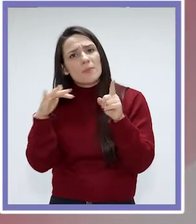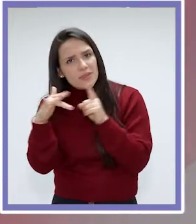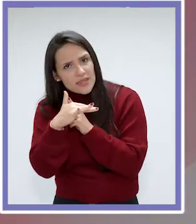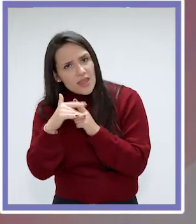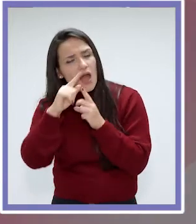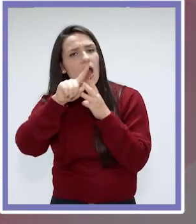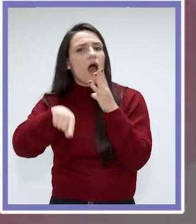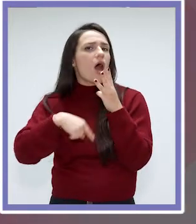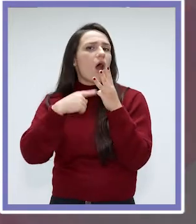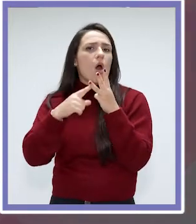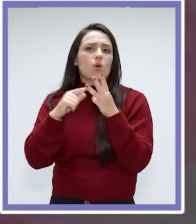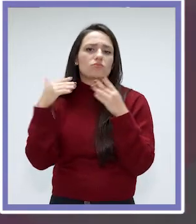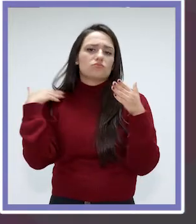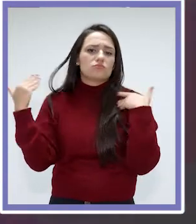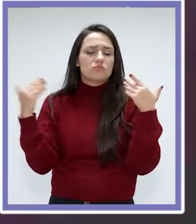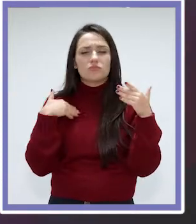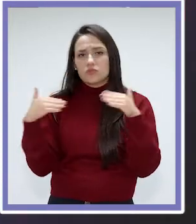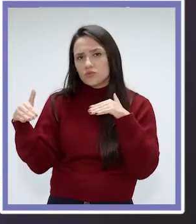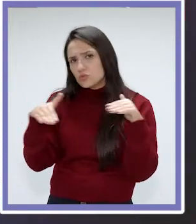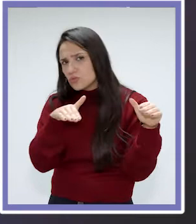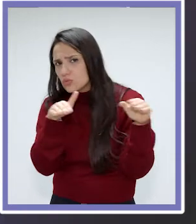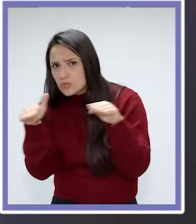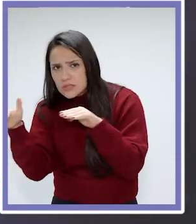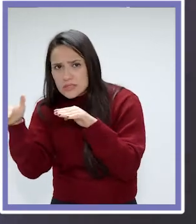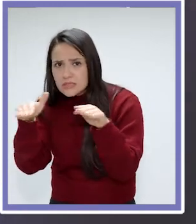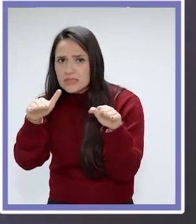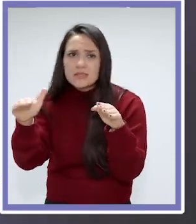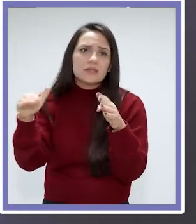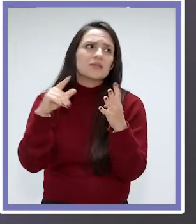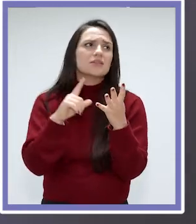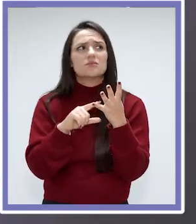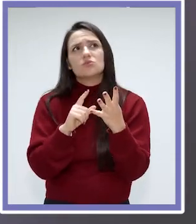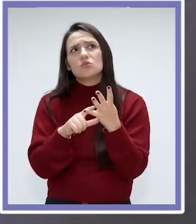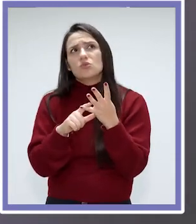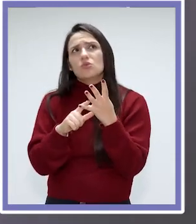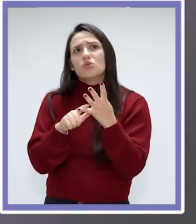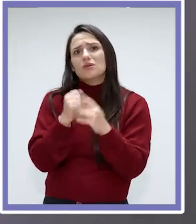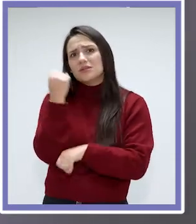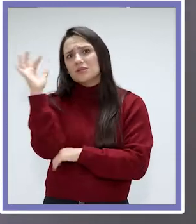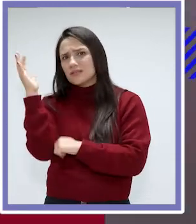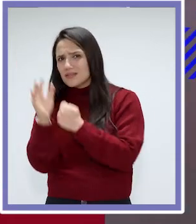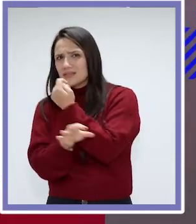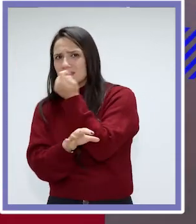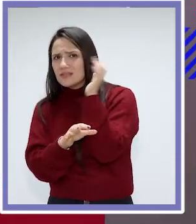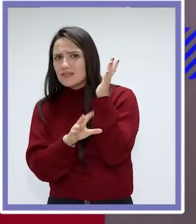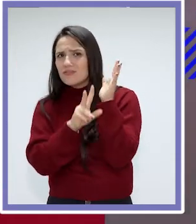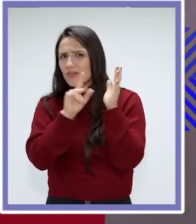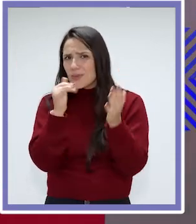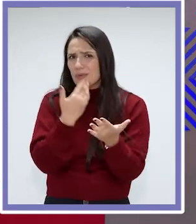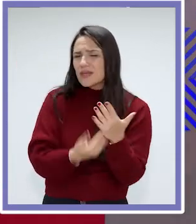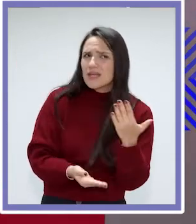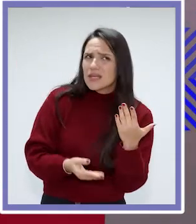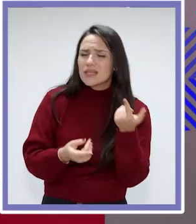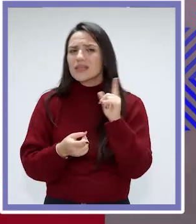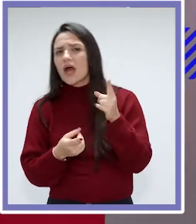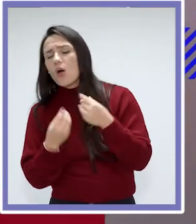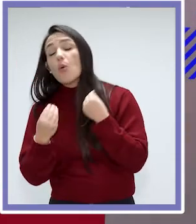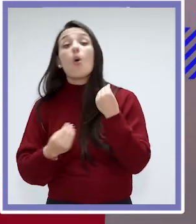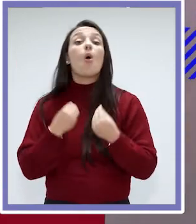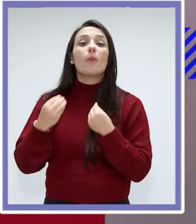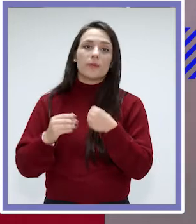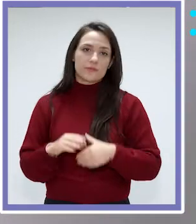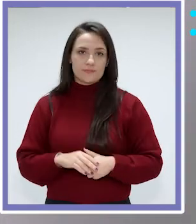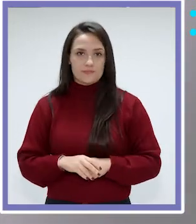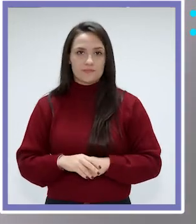o turismo também que vai crescer ou o meio ambiente que vai perder? Quais são os principais pontos quando a gente pensa em